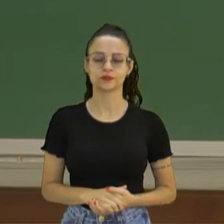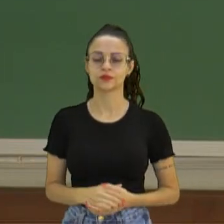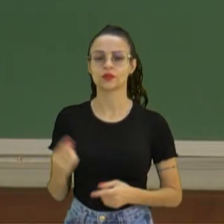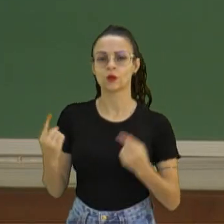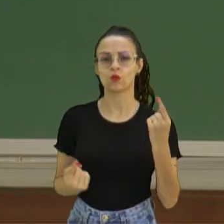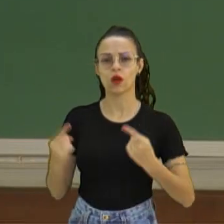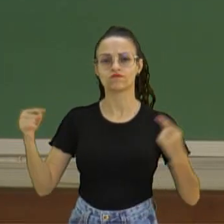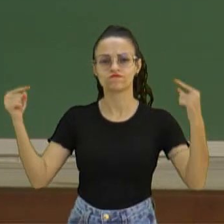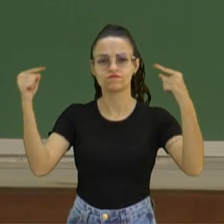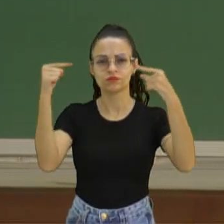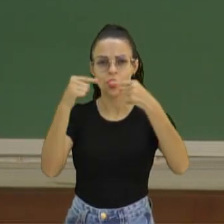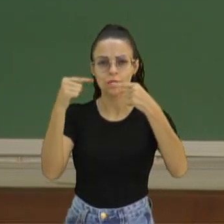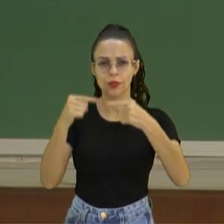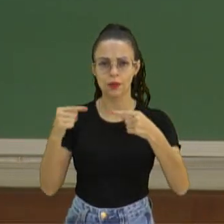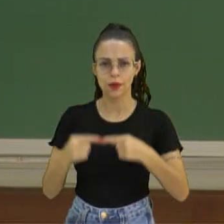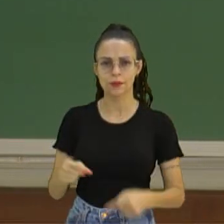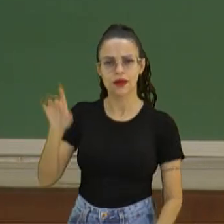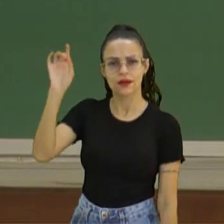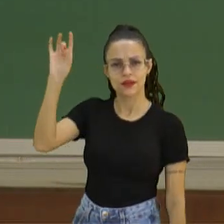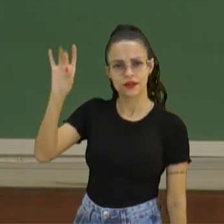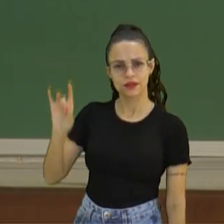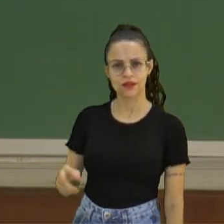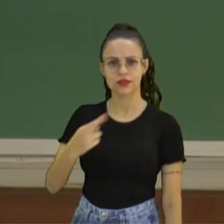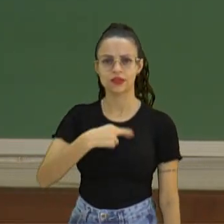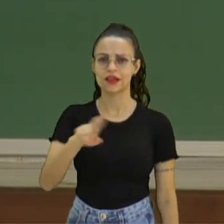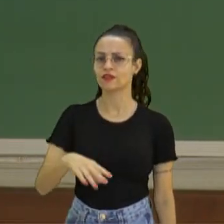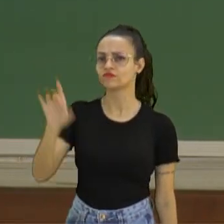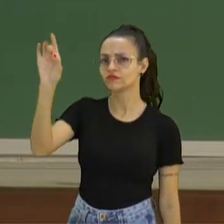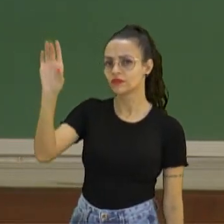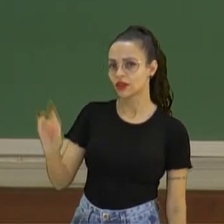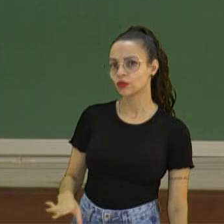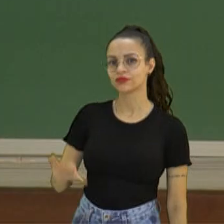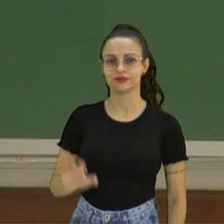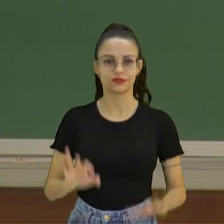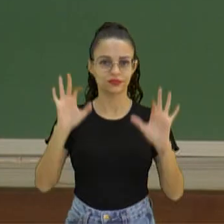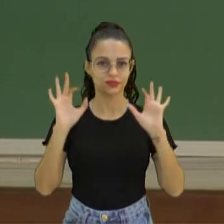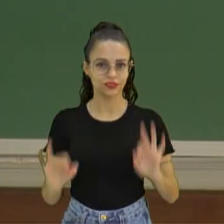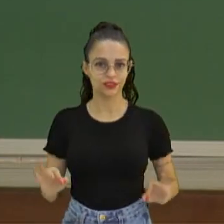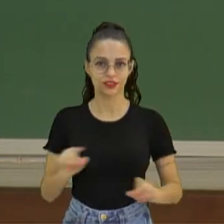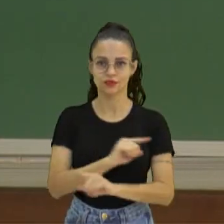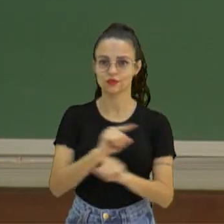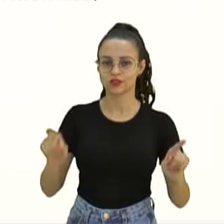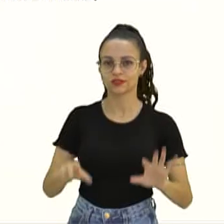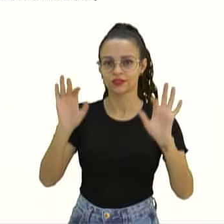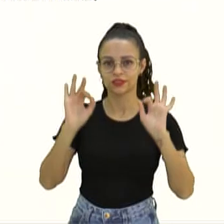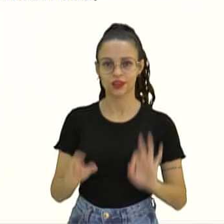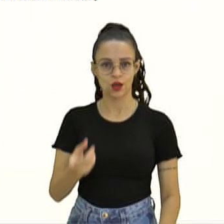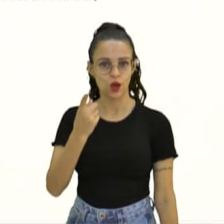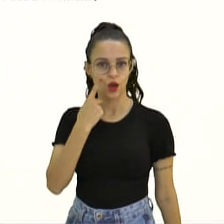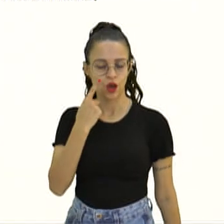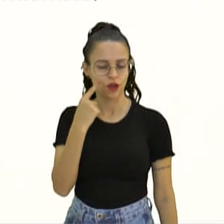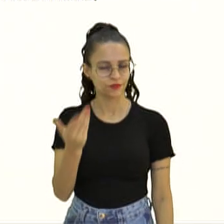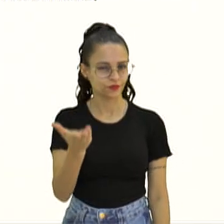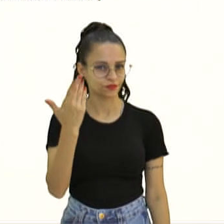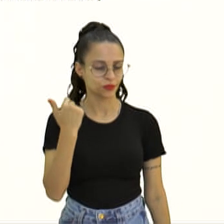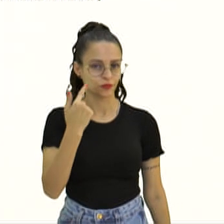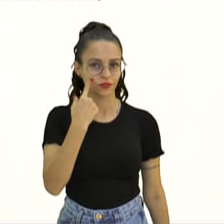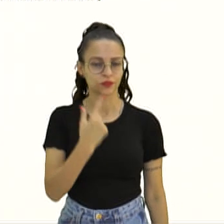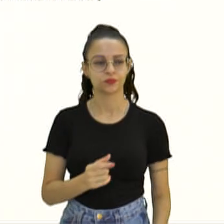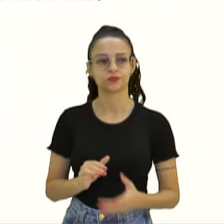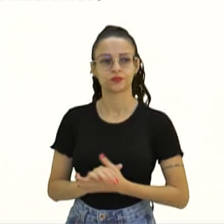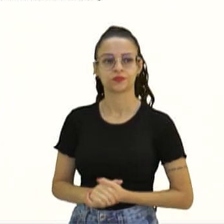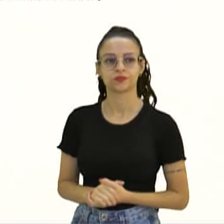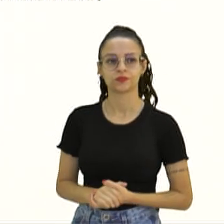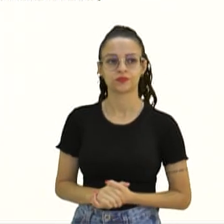qual será a religião de cada um deles eu tenho certeza que vocês acertaram vamos cobrir com a resposta